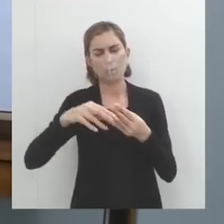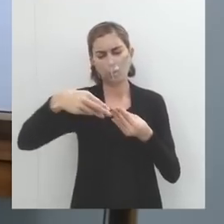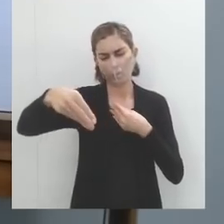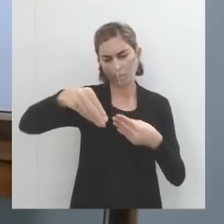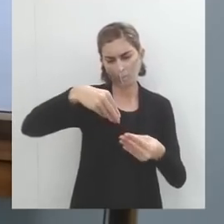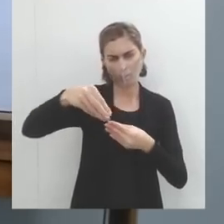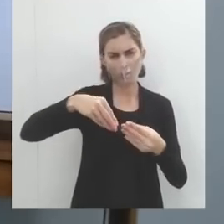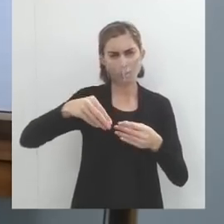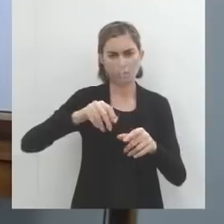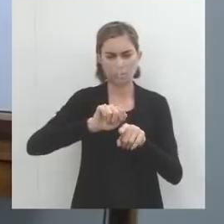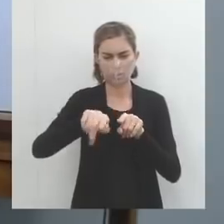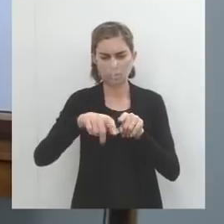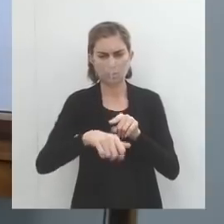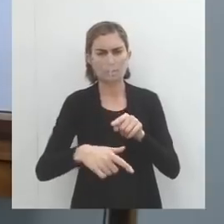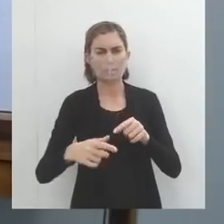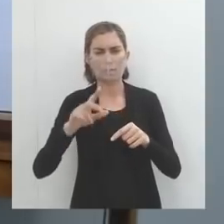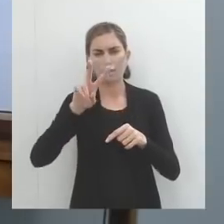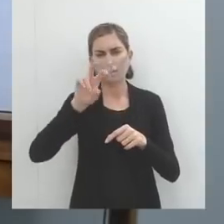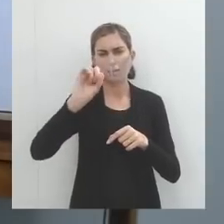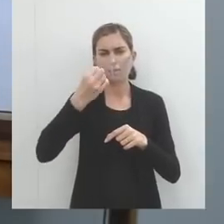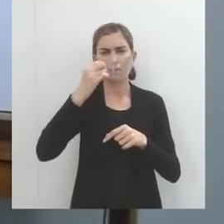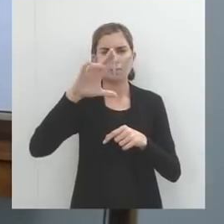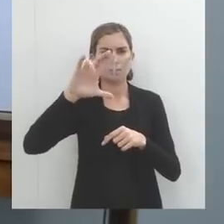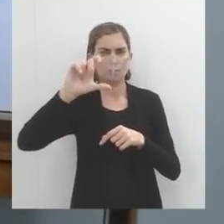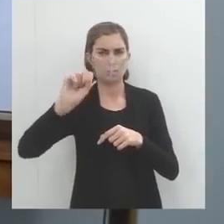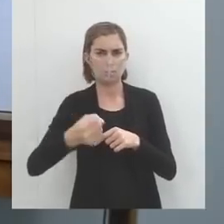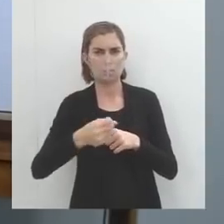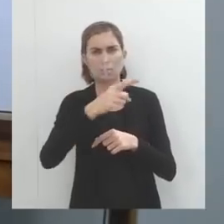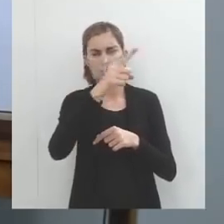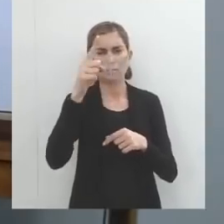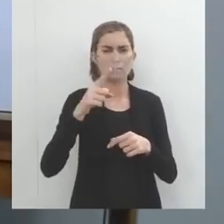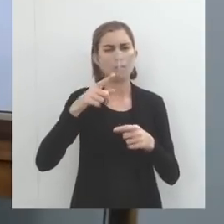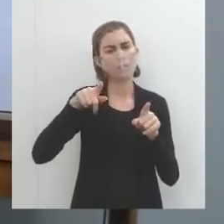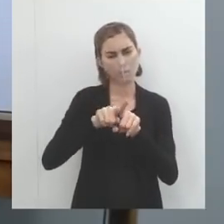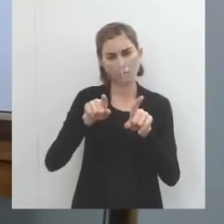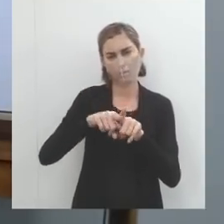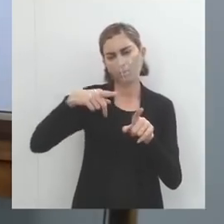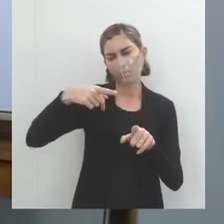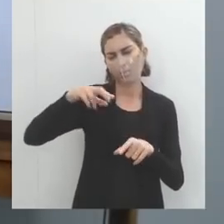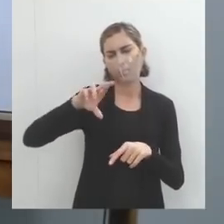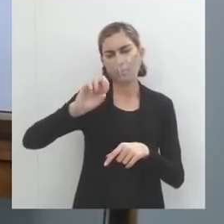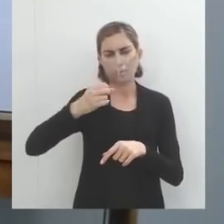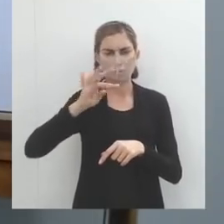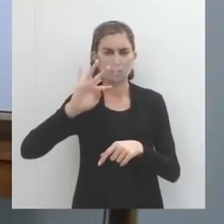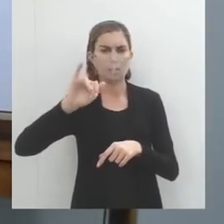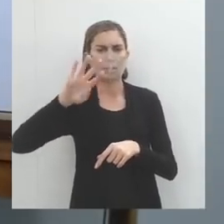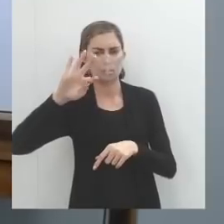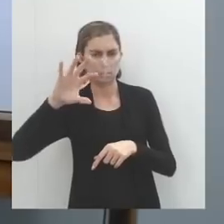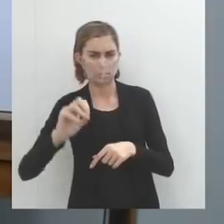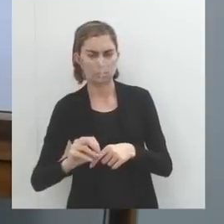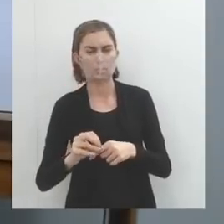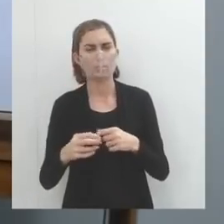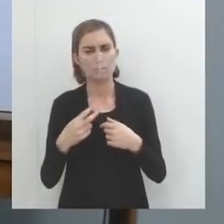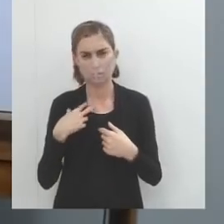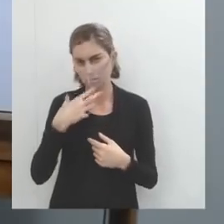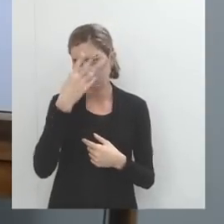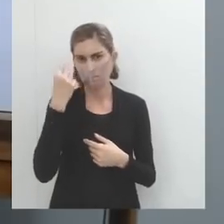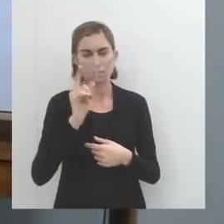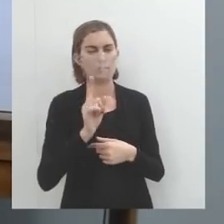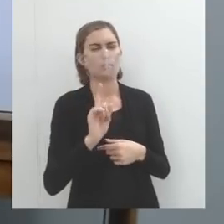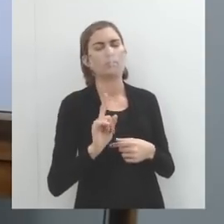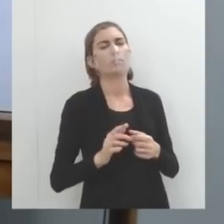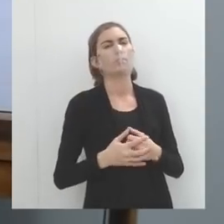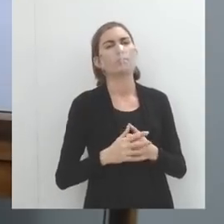fluido seminal, que vem lá das vesículas seminíferas, tá? E eu tenho exatamente o líquido prostático, não esqueçam disso. Depois desse